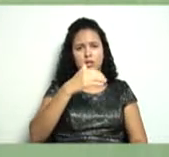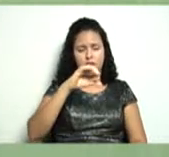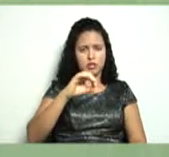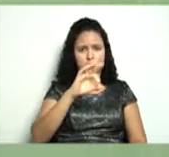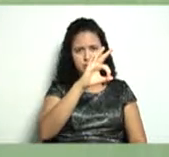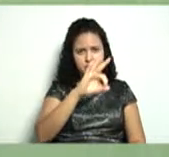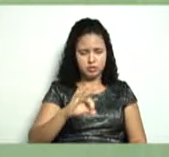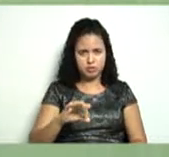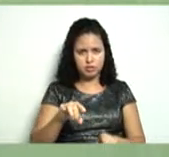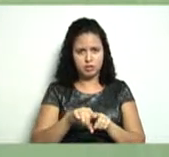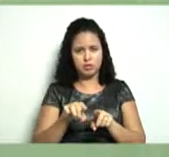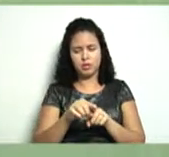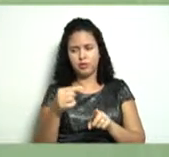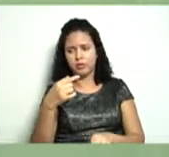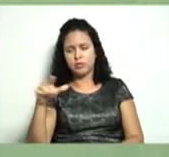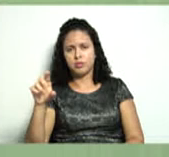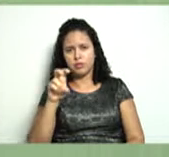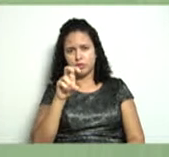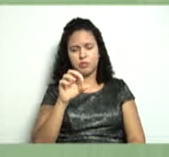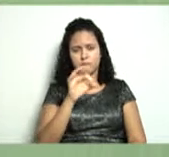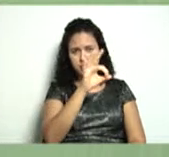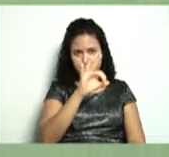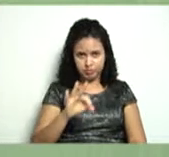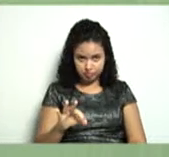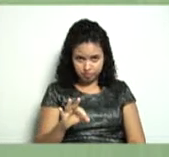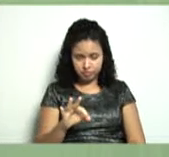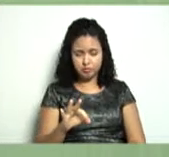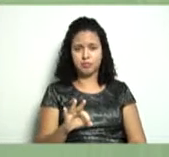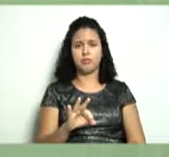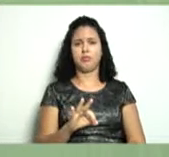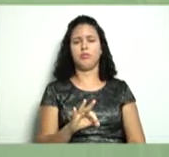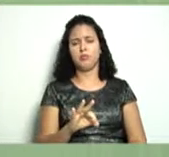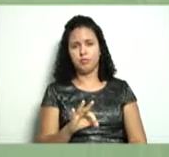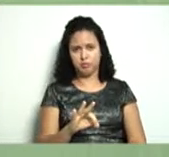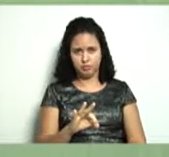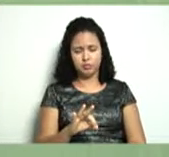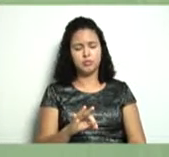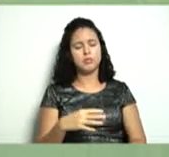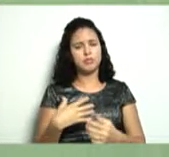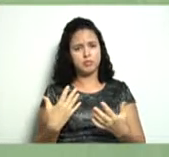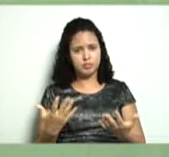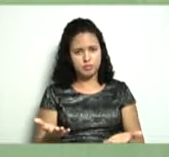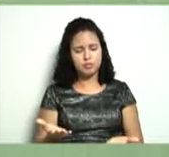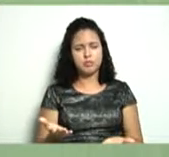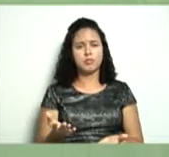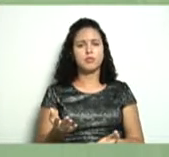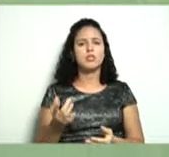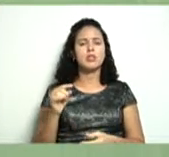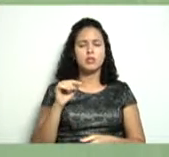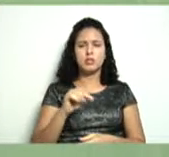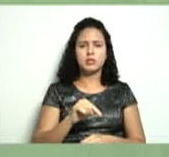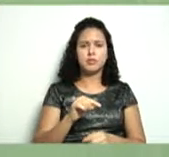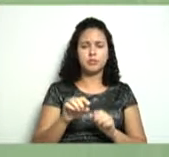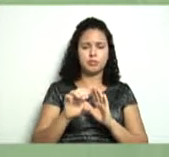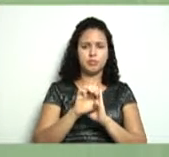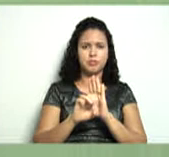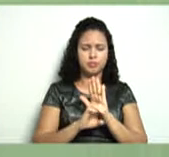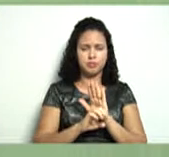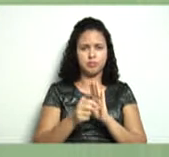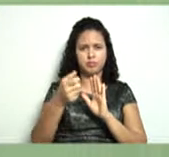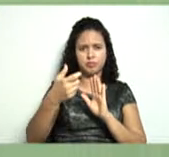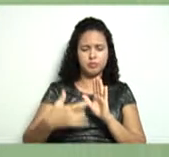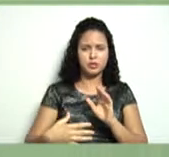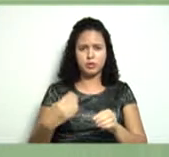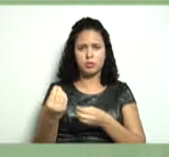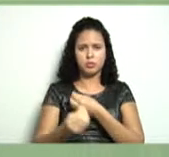com 5%, sendo um deles o fundo de reserva? Pois é, e é lá também que vai dizer assim, como é feita